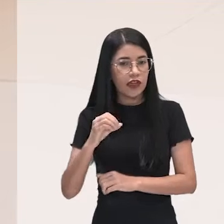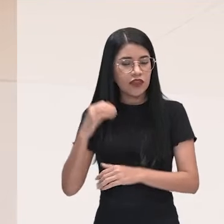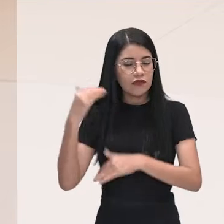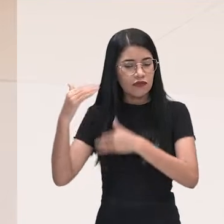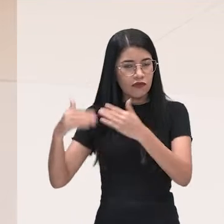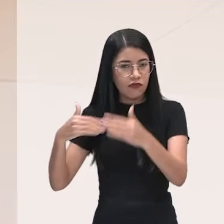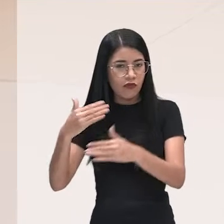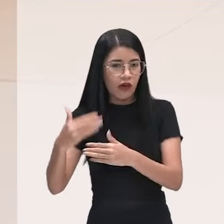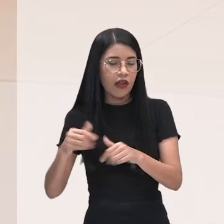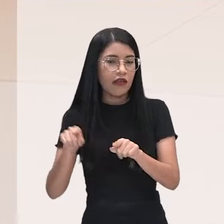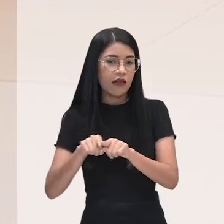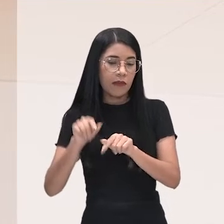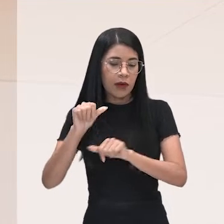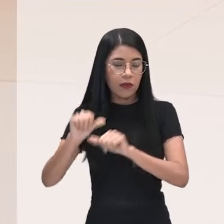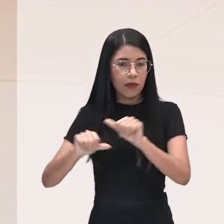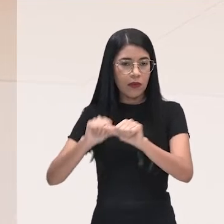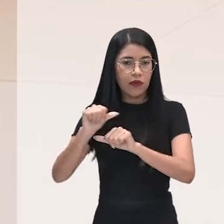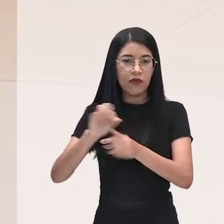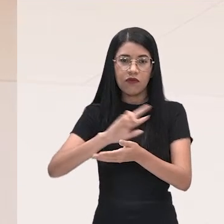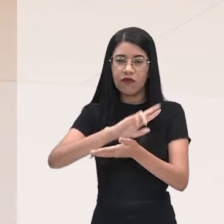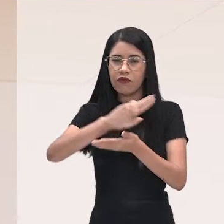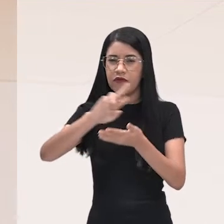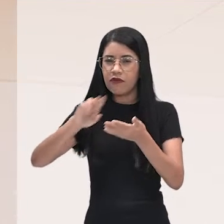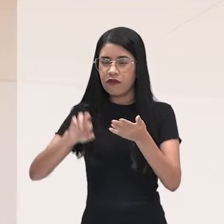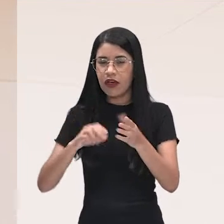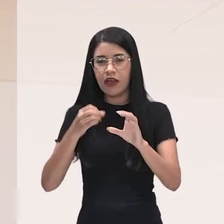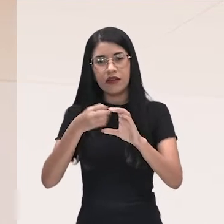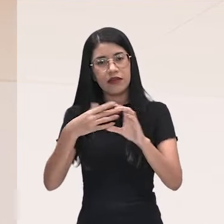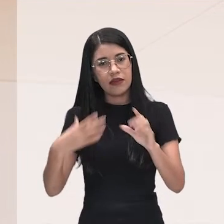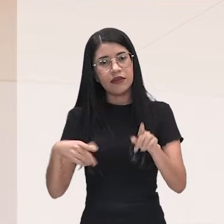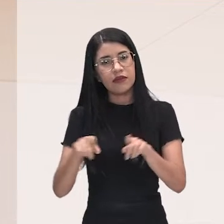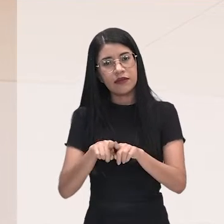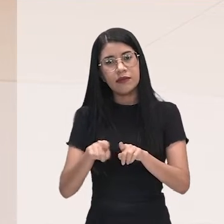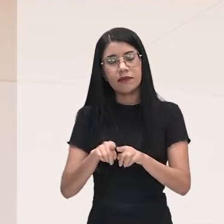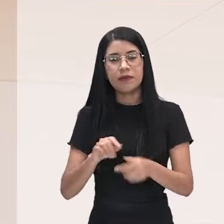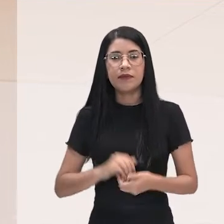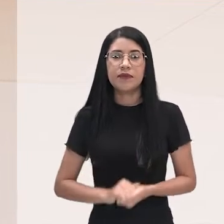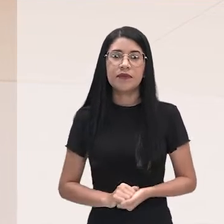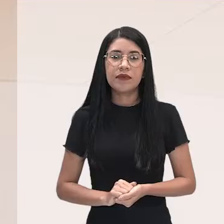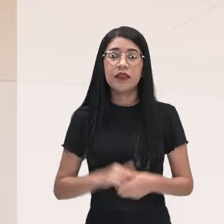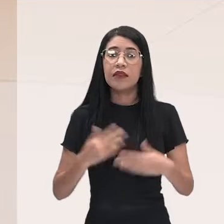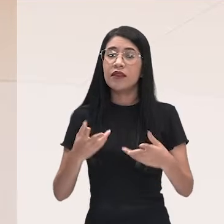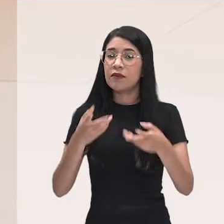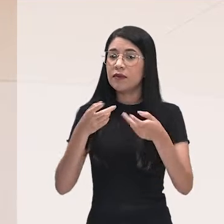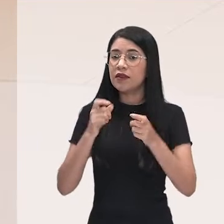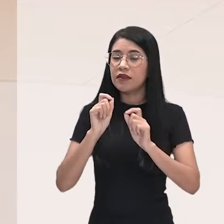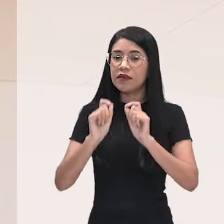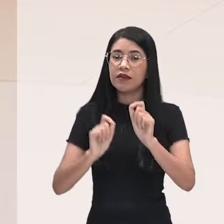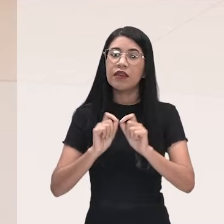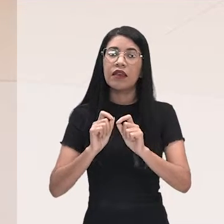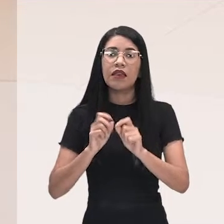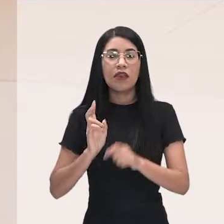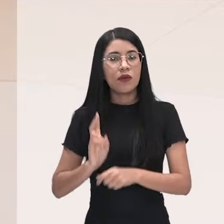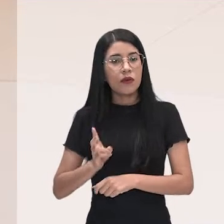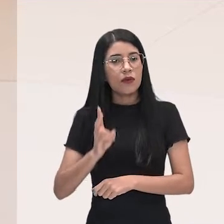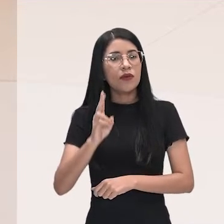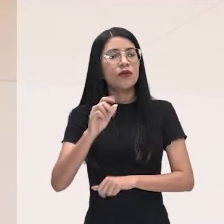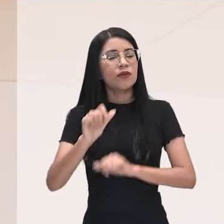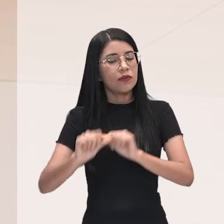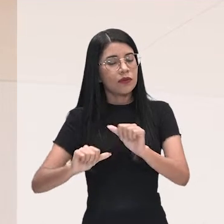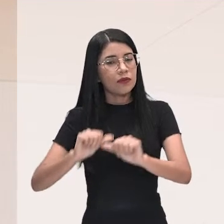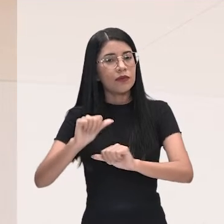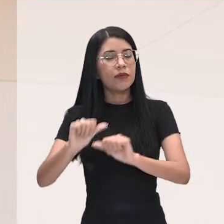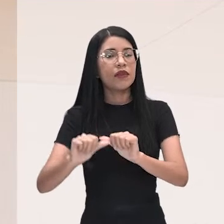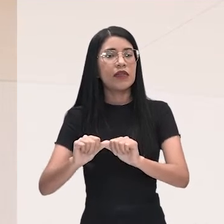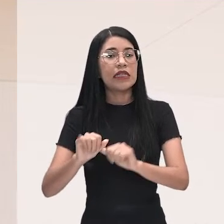com essas transformações ocorridas no espaço urbano, por exemplo, de Tabatinga. Percebam que essas mudanças elas são constantes, tá? Se a gente pegar